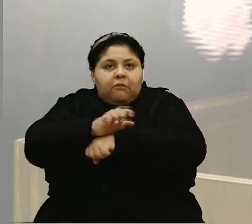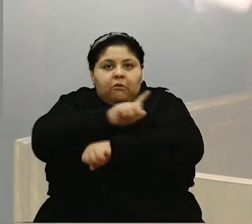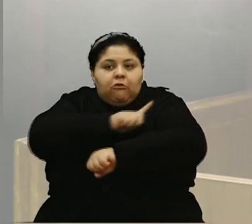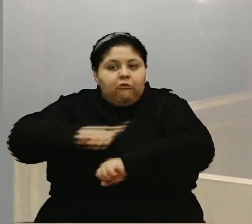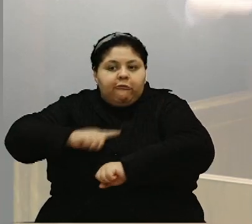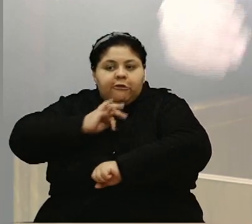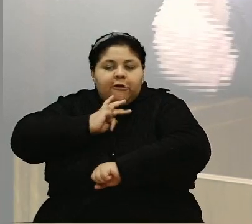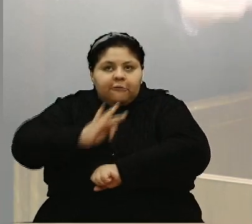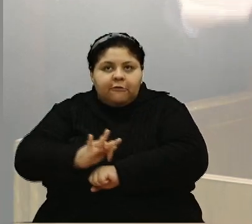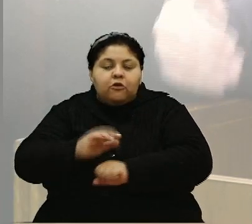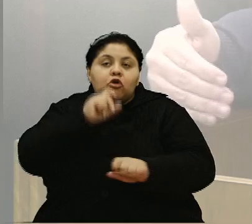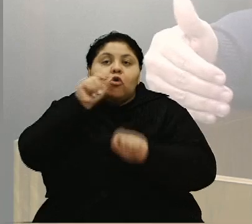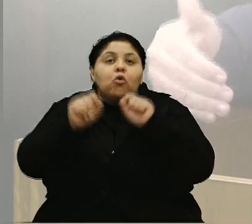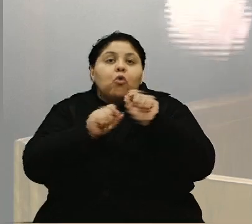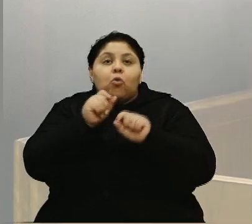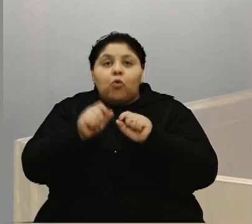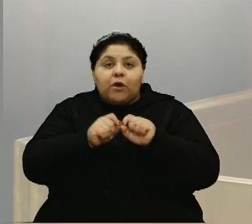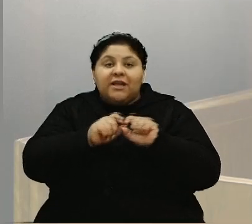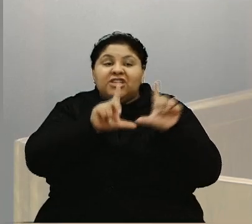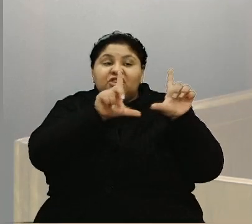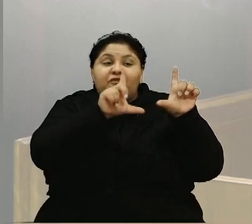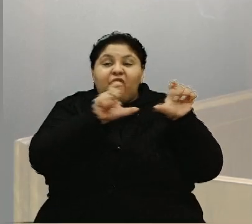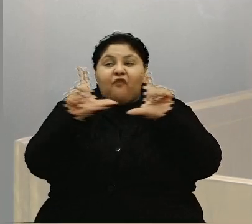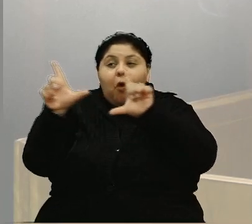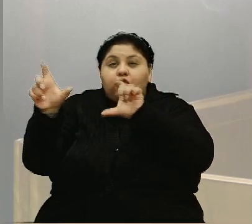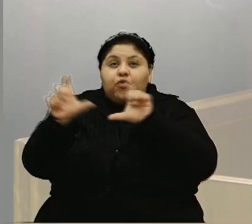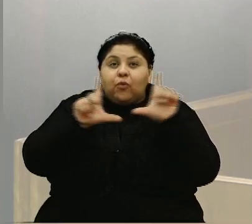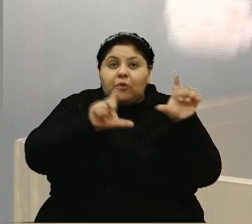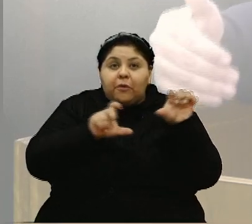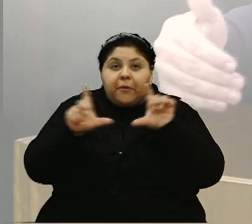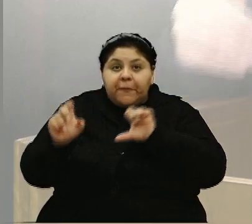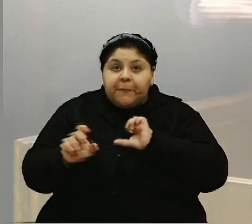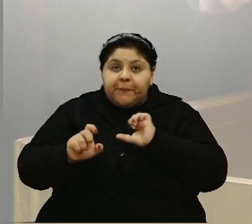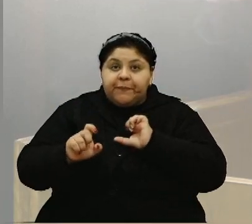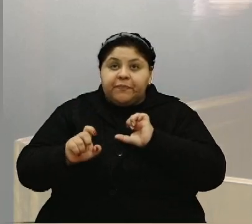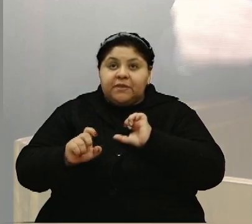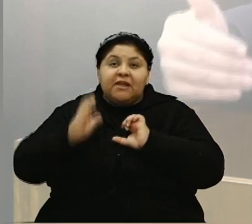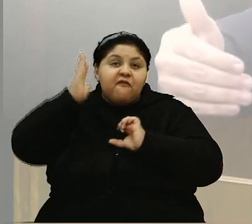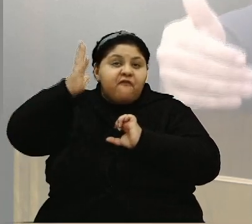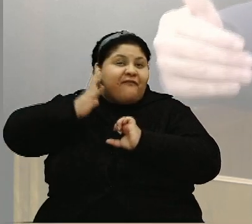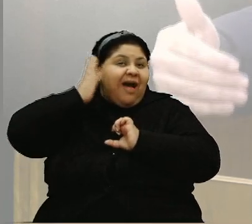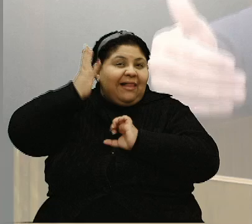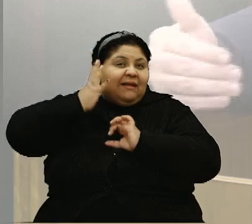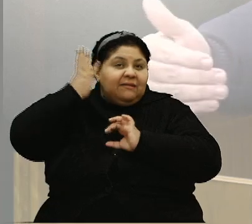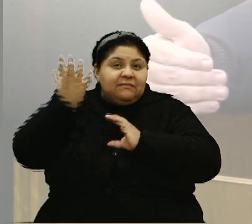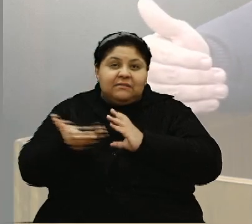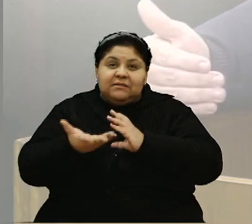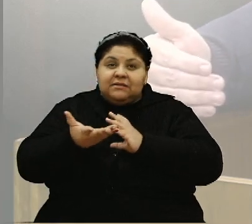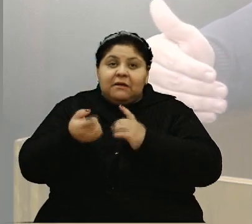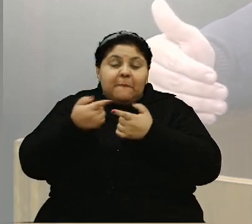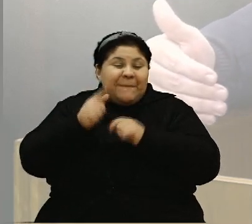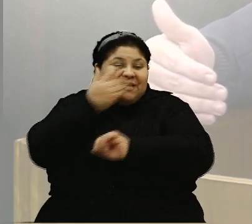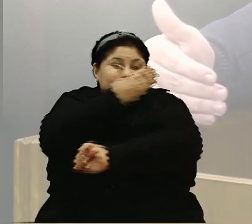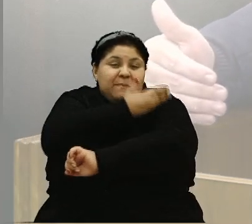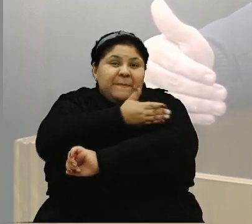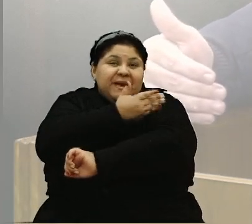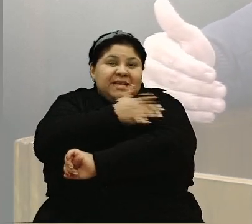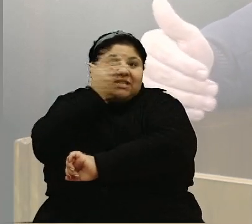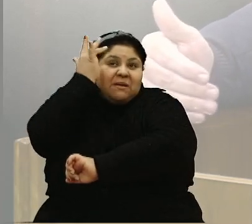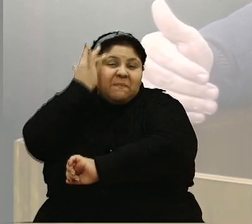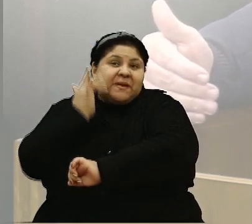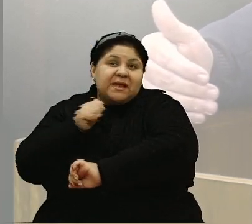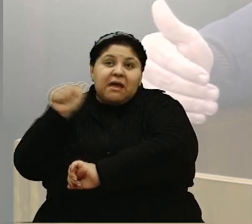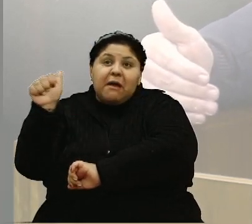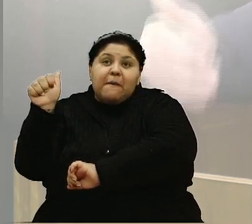federal, o que teve de foto, o que teve de discurso, o que teve de... Mas na prática, amanhã é 1º de agosto,